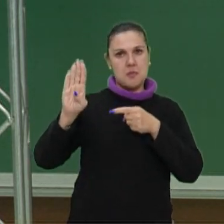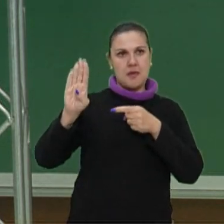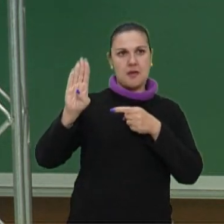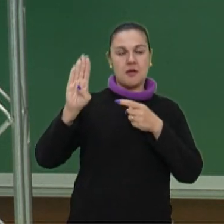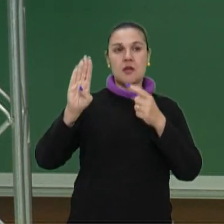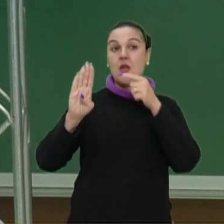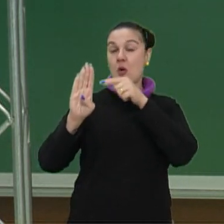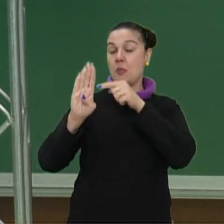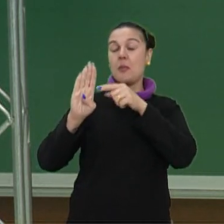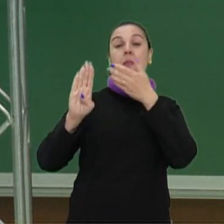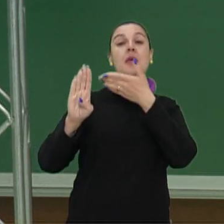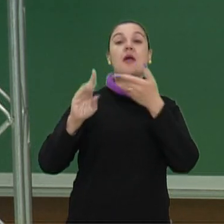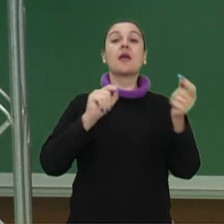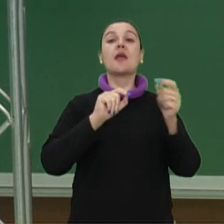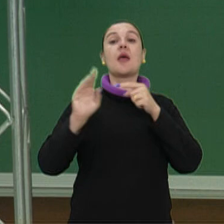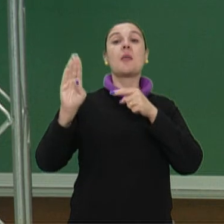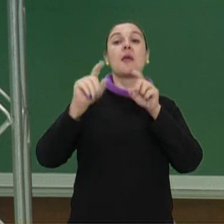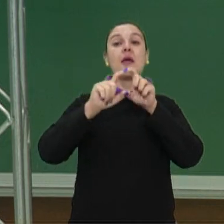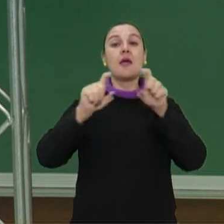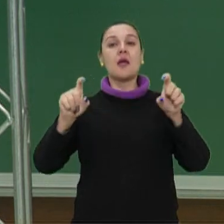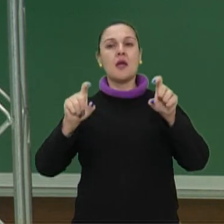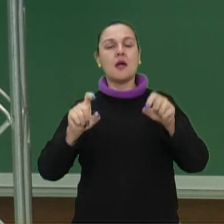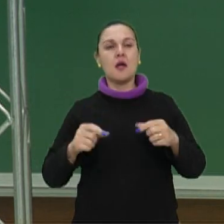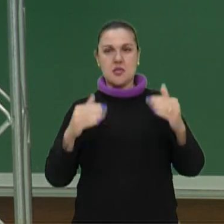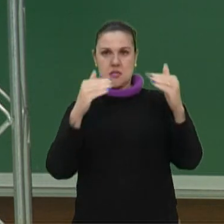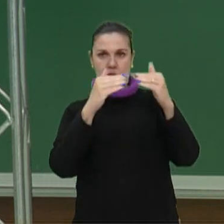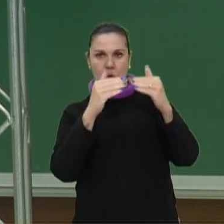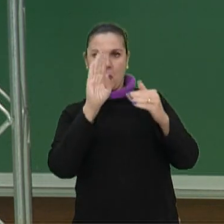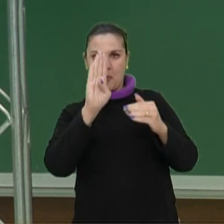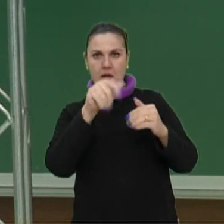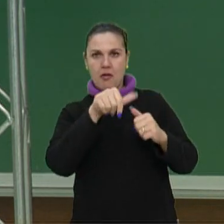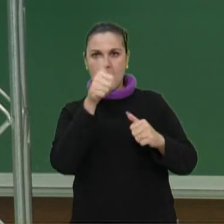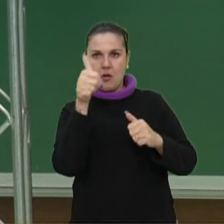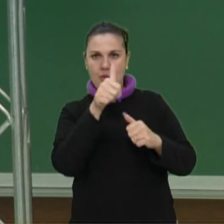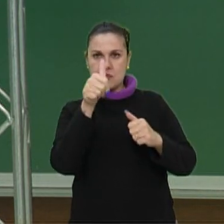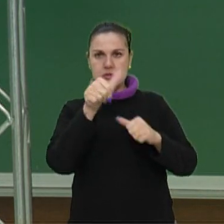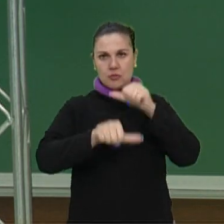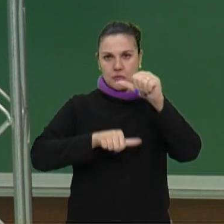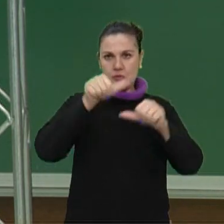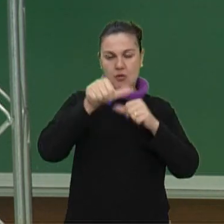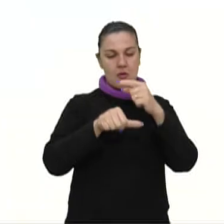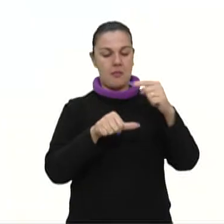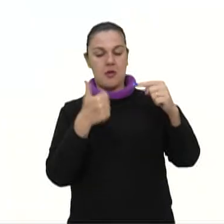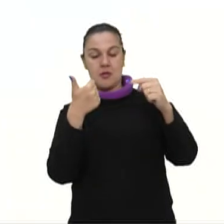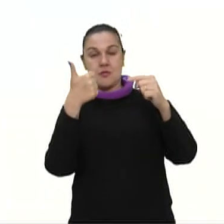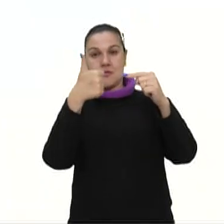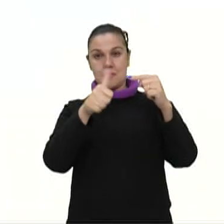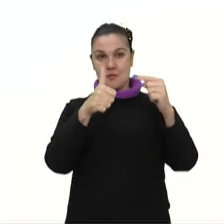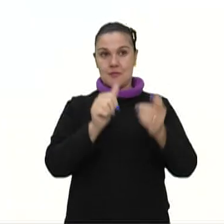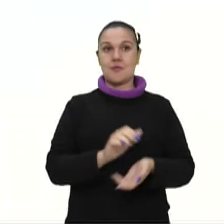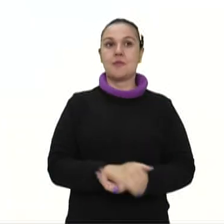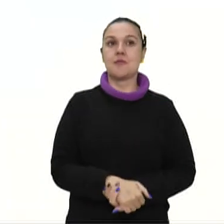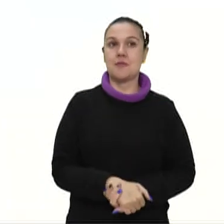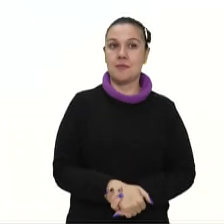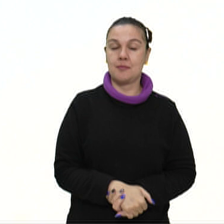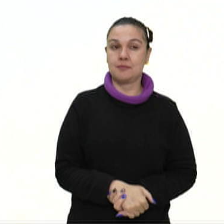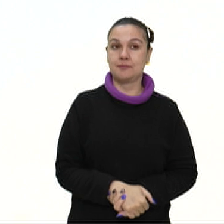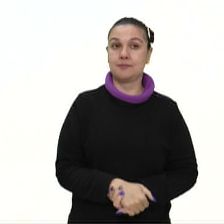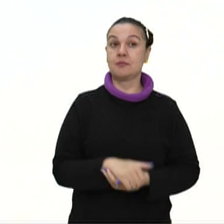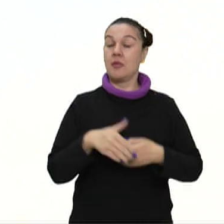sinal trocado. Quem é o b da minha equação? Você concorda que o b é o 11? Troca o sinal. Então a minha soma é menos